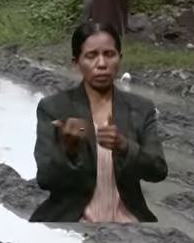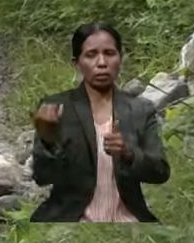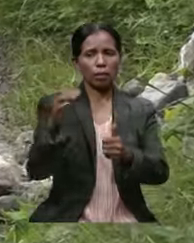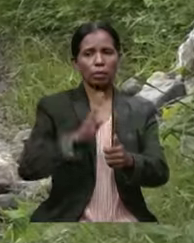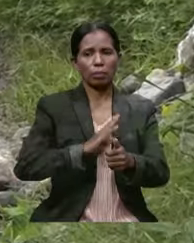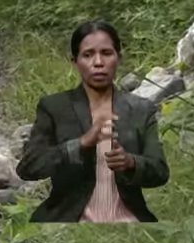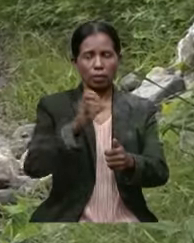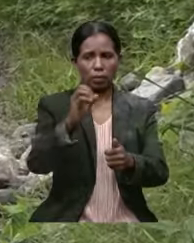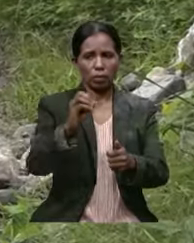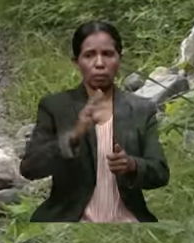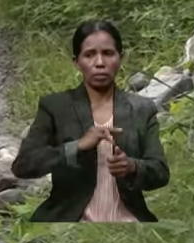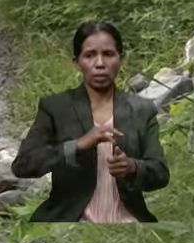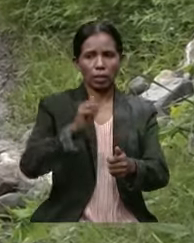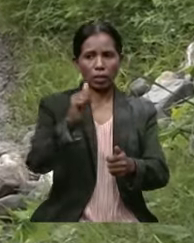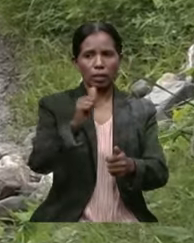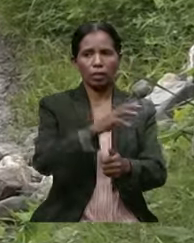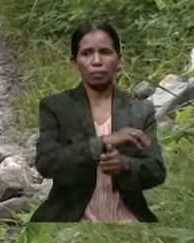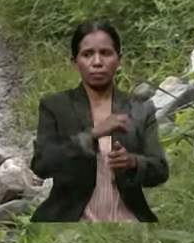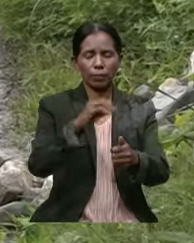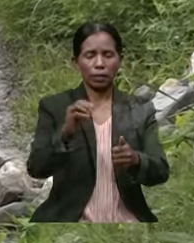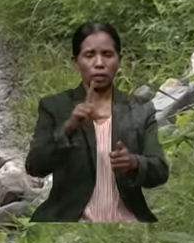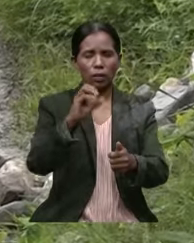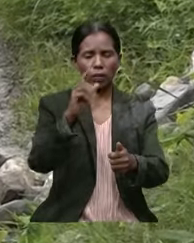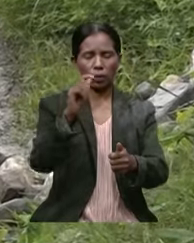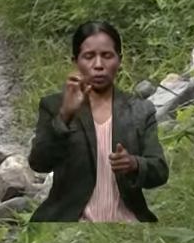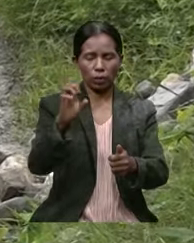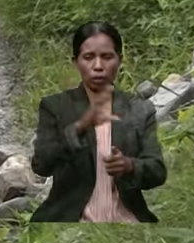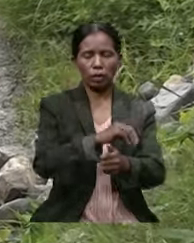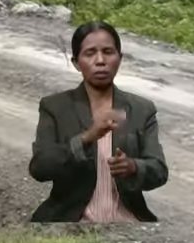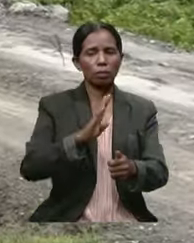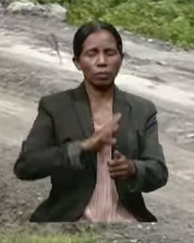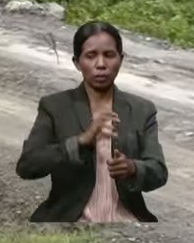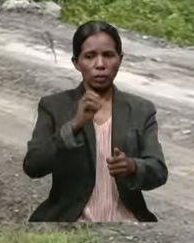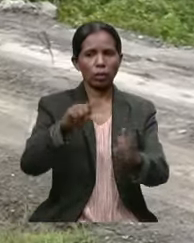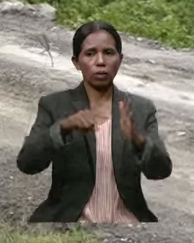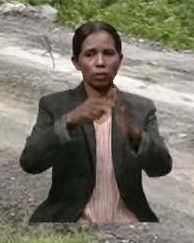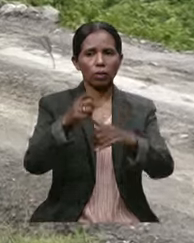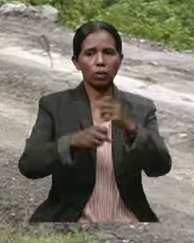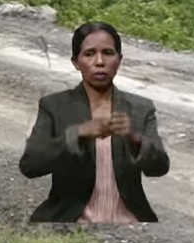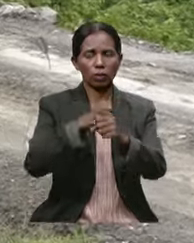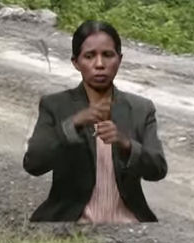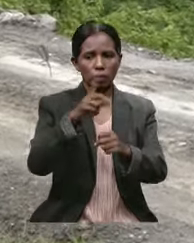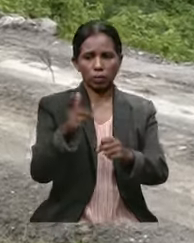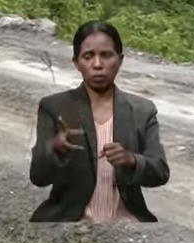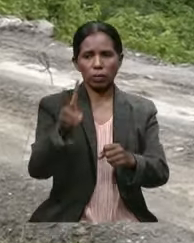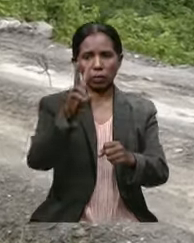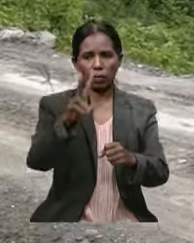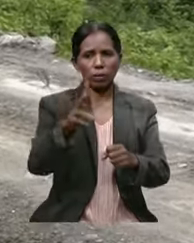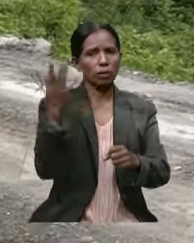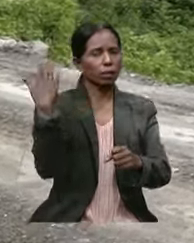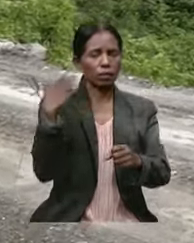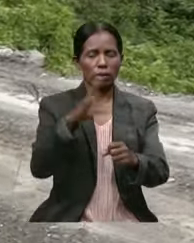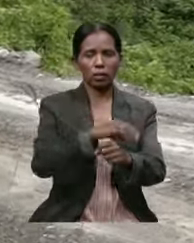Balibo, Maliana Villa, Kailaku, Lolotoe, no Bobonaro, nebe Balung Hahu ihetinang Riurorono Sinroa, no Balung